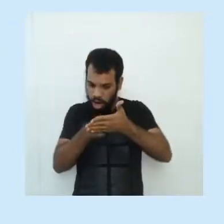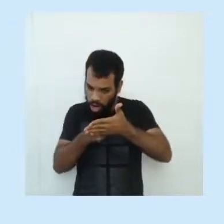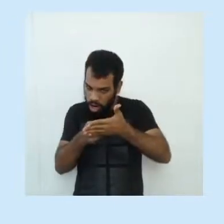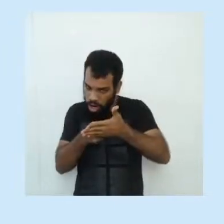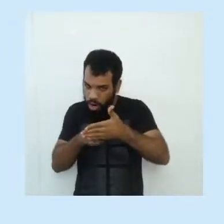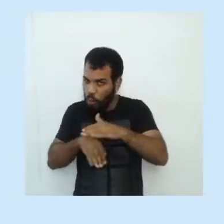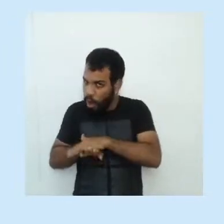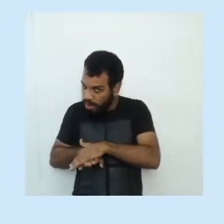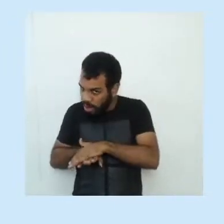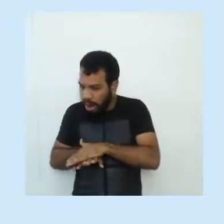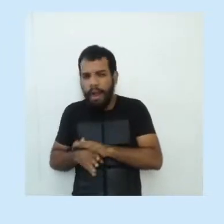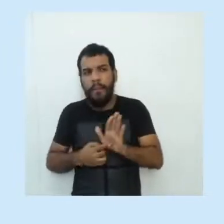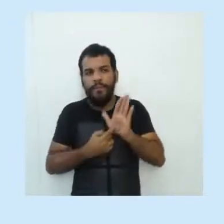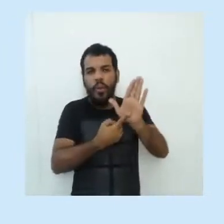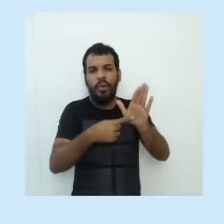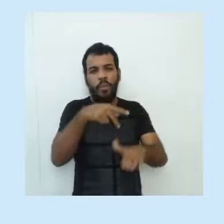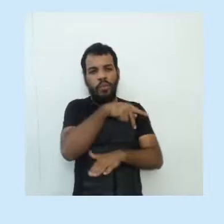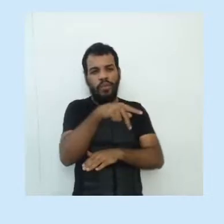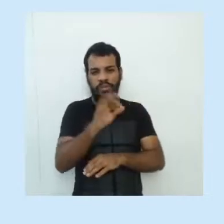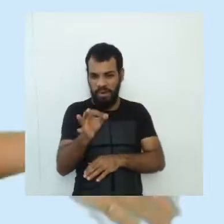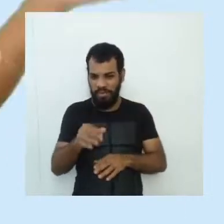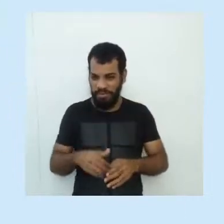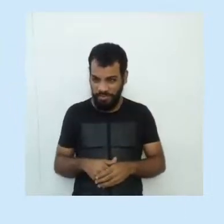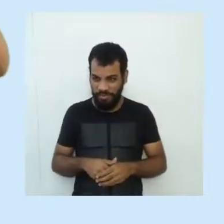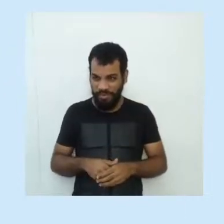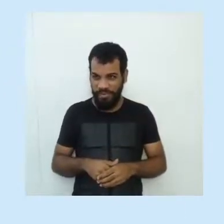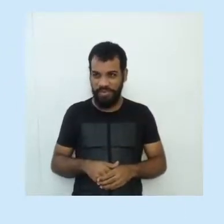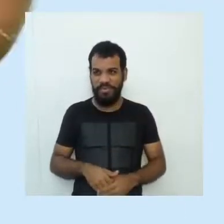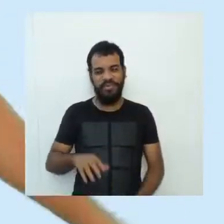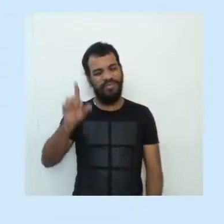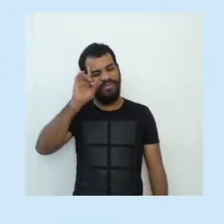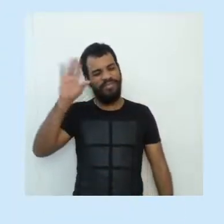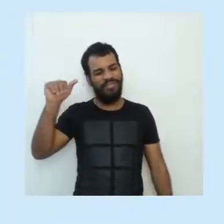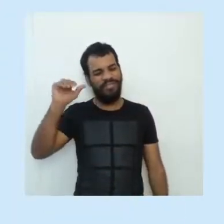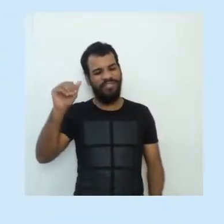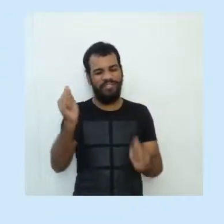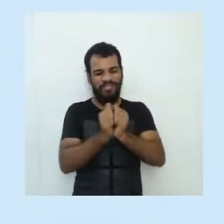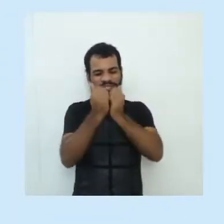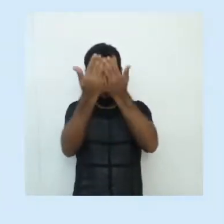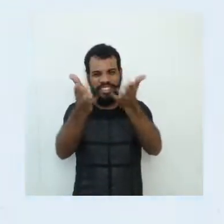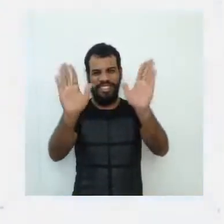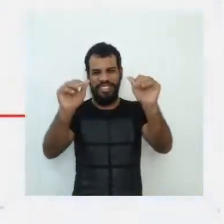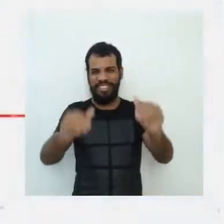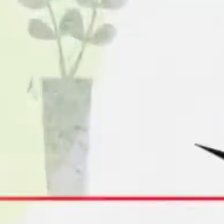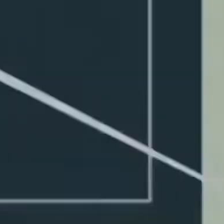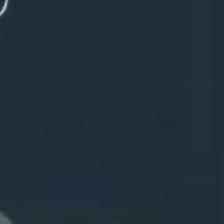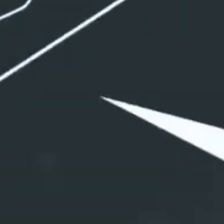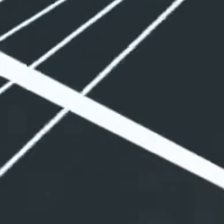atividade que eu sugeri. Fiquem com Deus e até a próxima aula. Tchau, tchau!